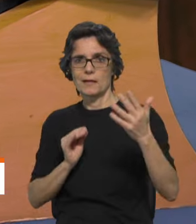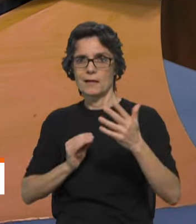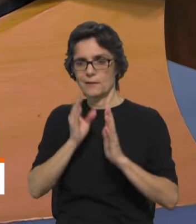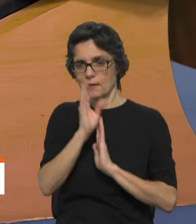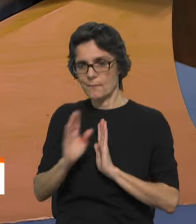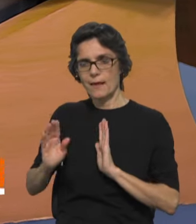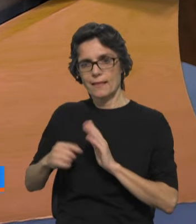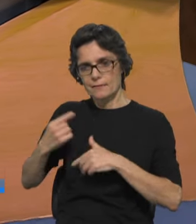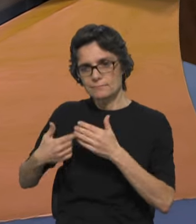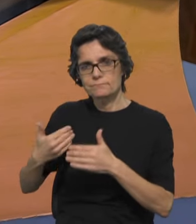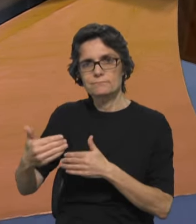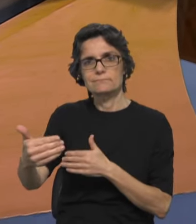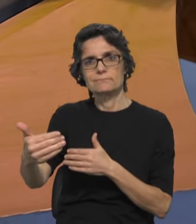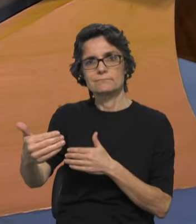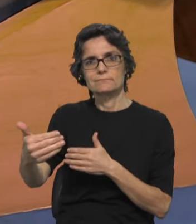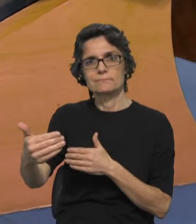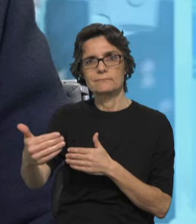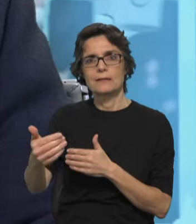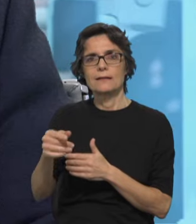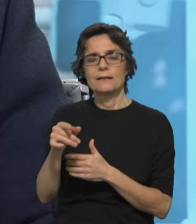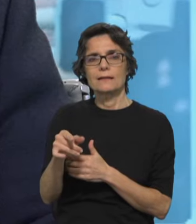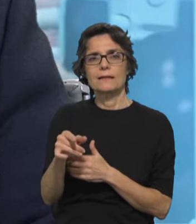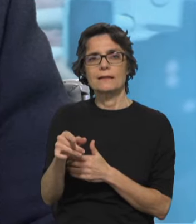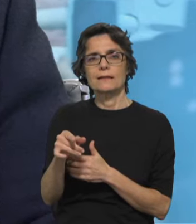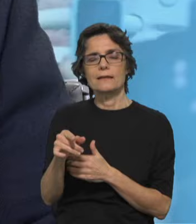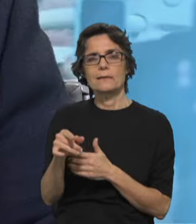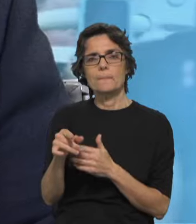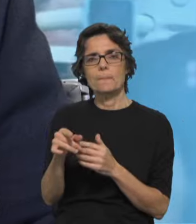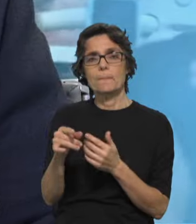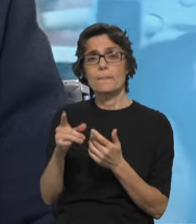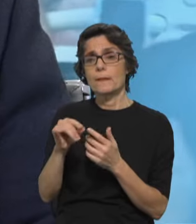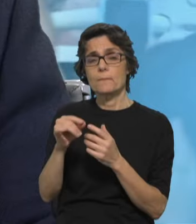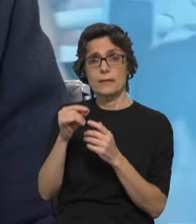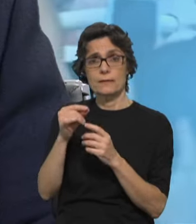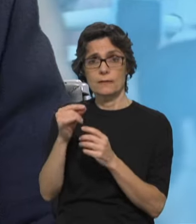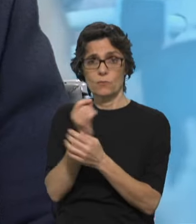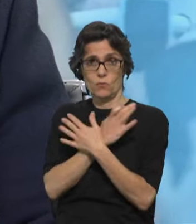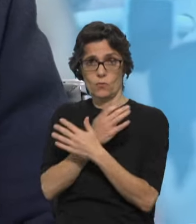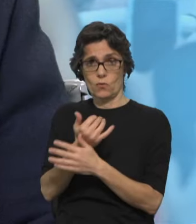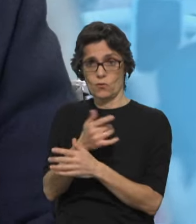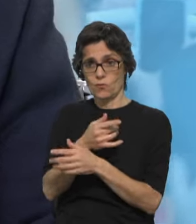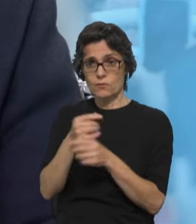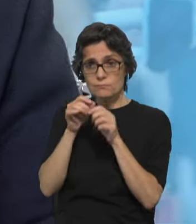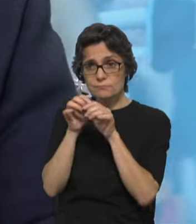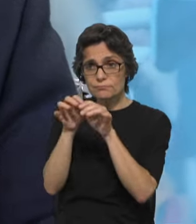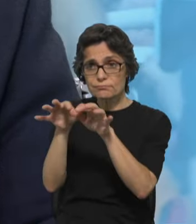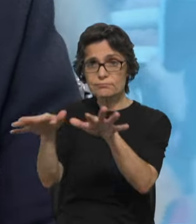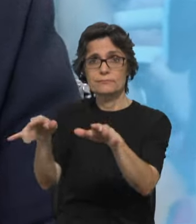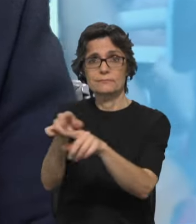curam e que, no fundo, vão interpelar os seus concidadãos. E